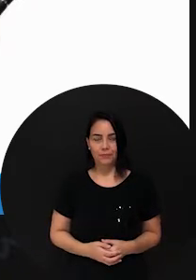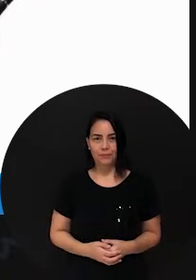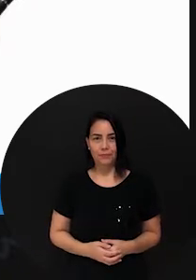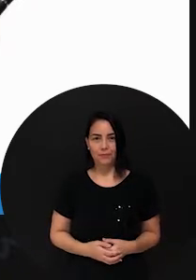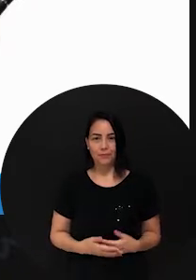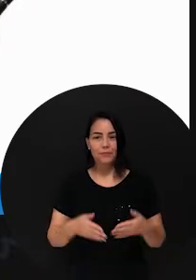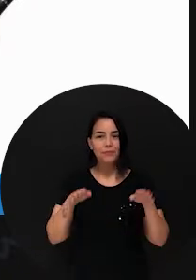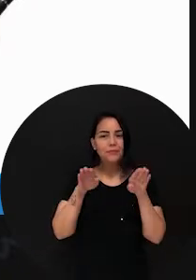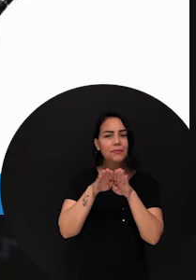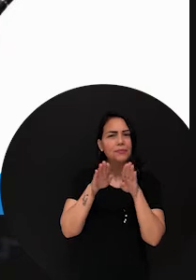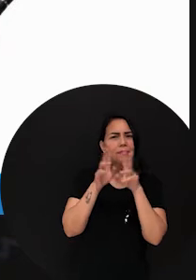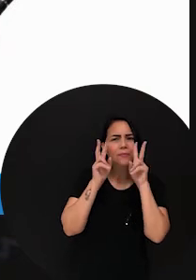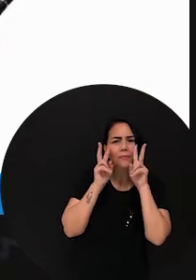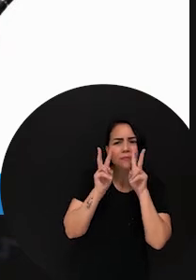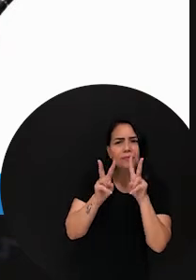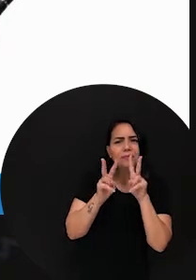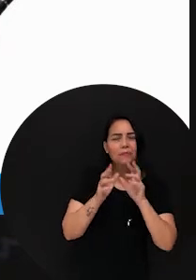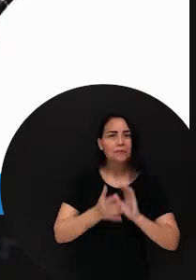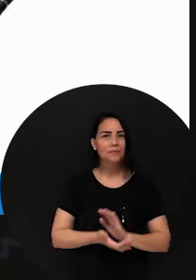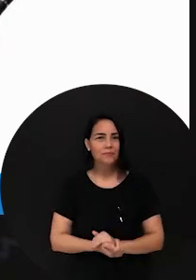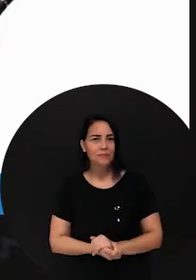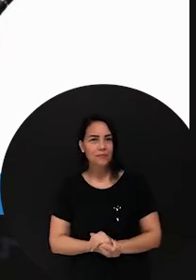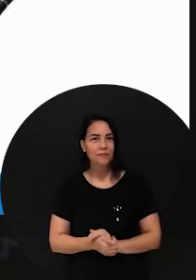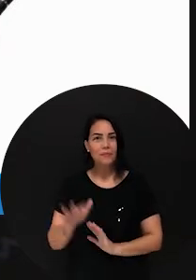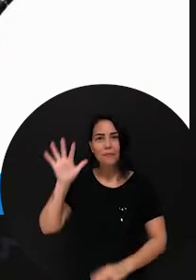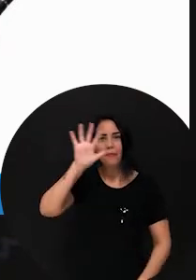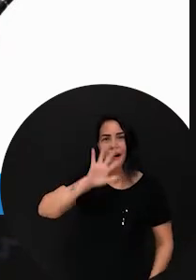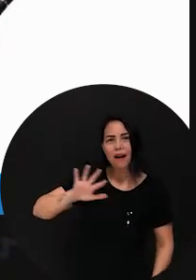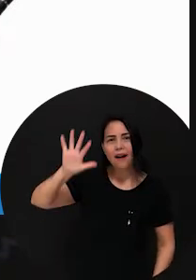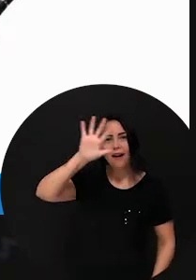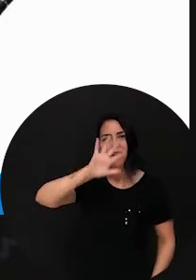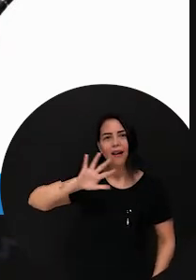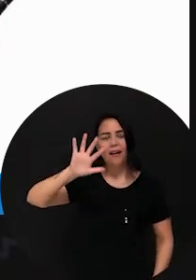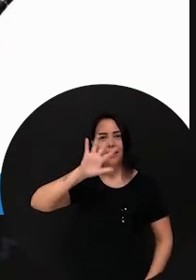Isso, e aí depois a gente... E agora, Angela, o que...